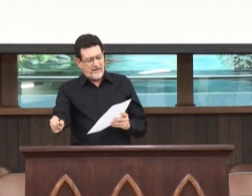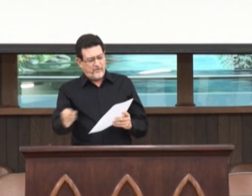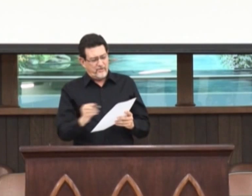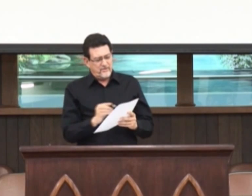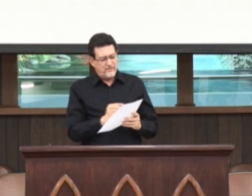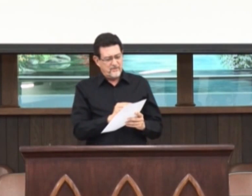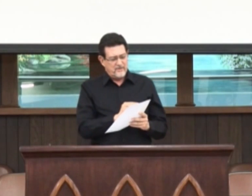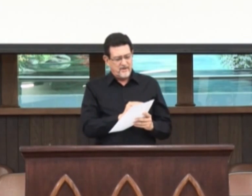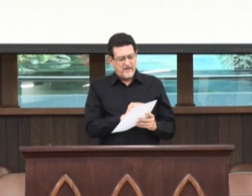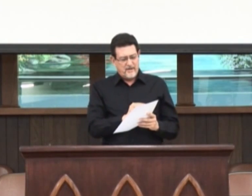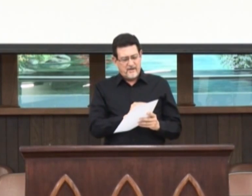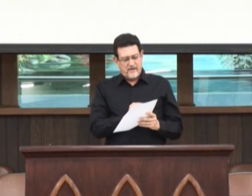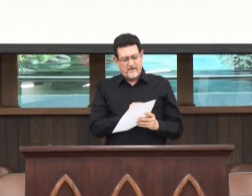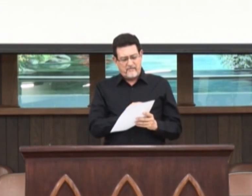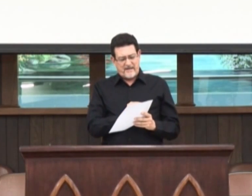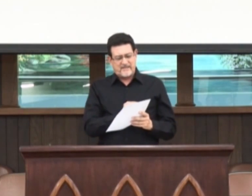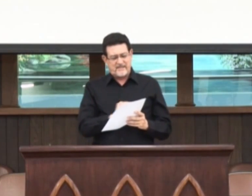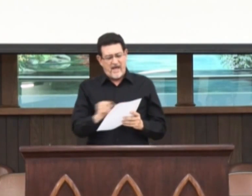trabalho,